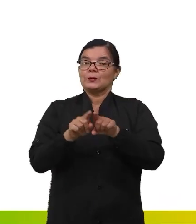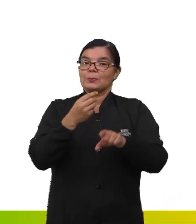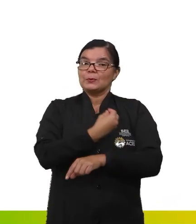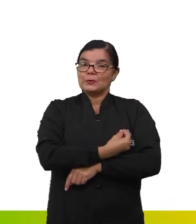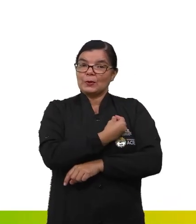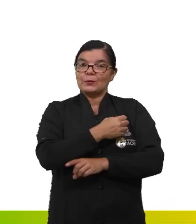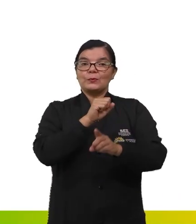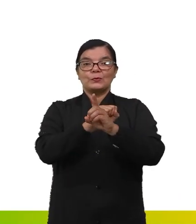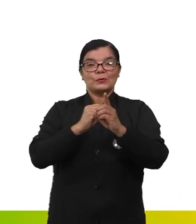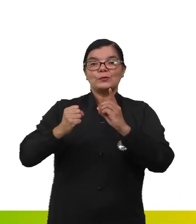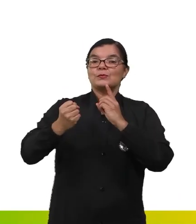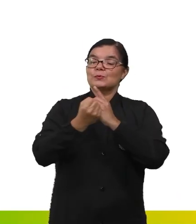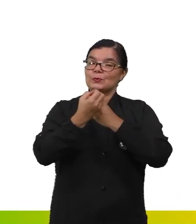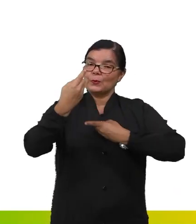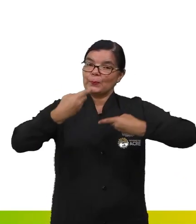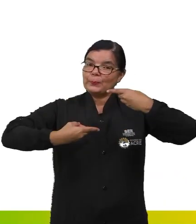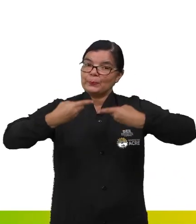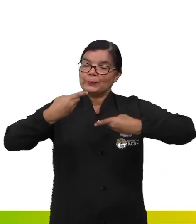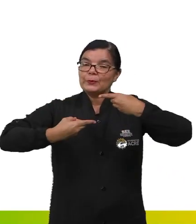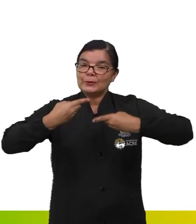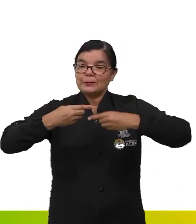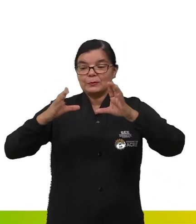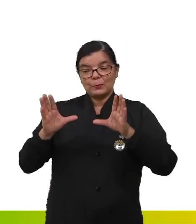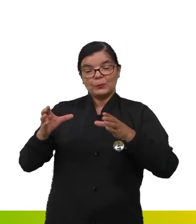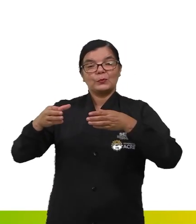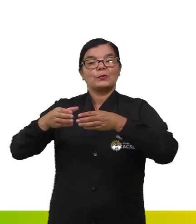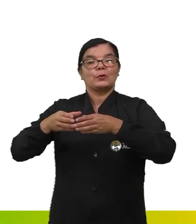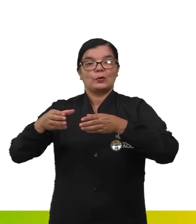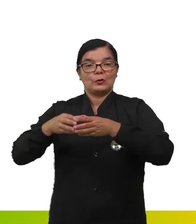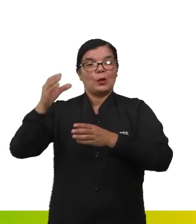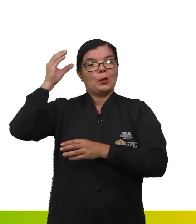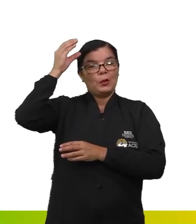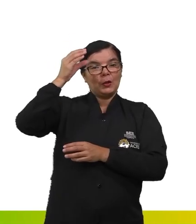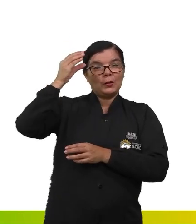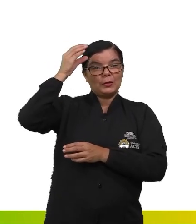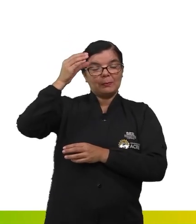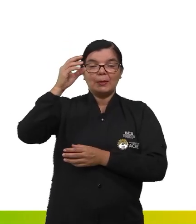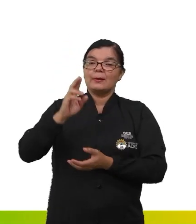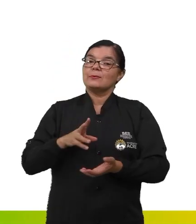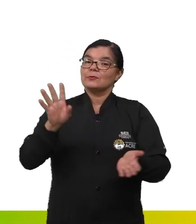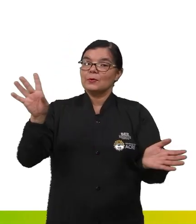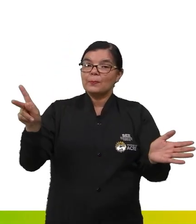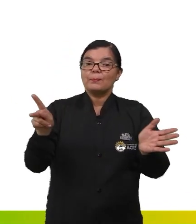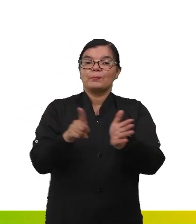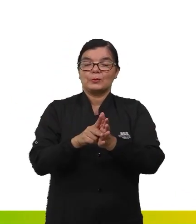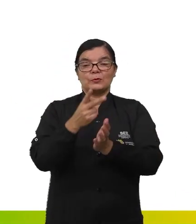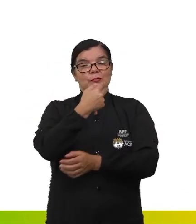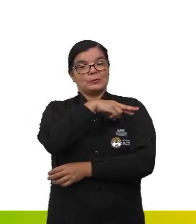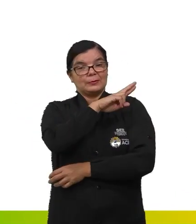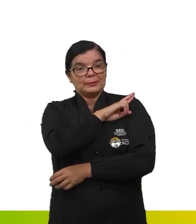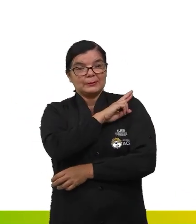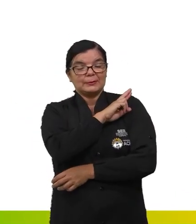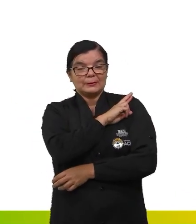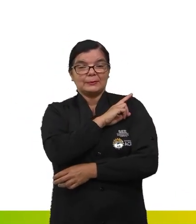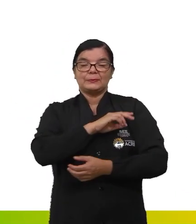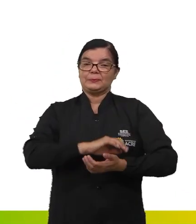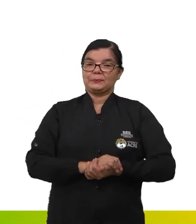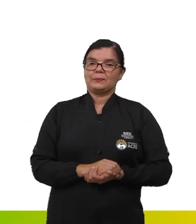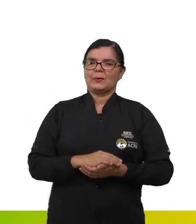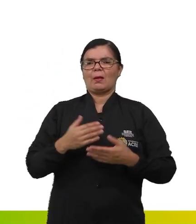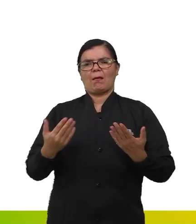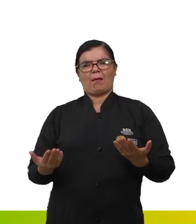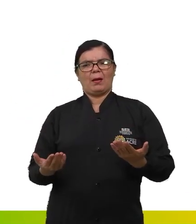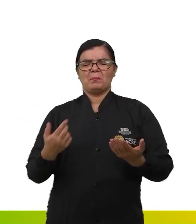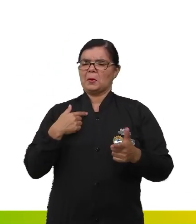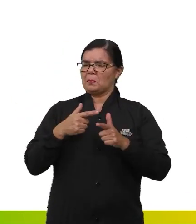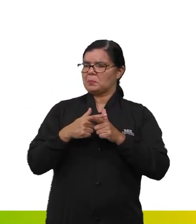participação social e política, pensando sempre no coletivo, consciência e pertencimento de responsabilidade. Ah, mas isso